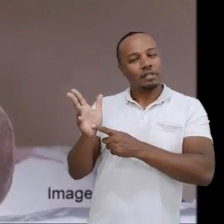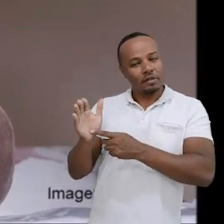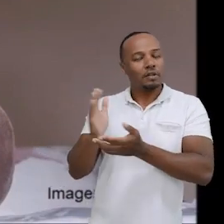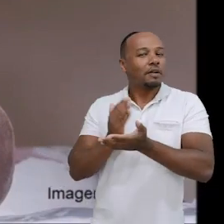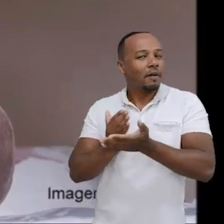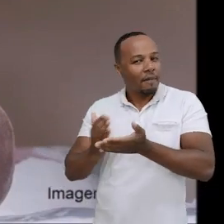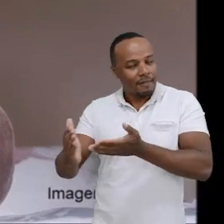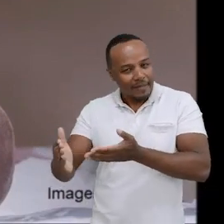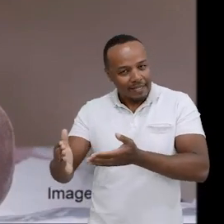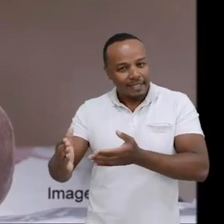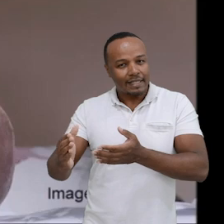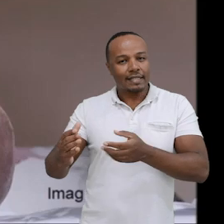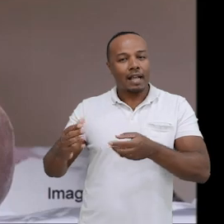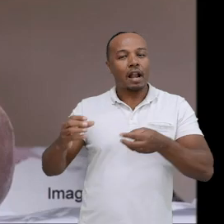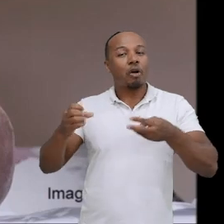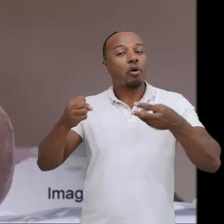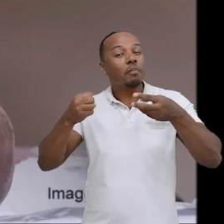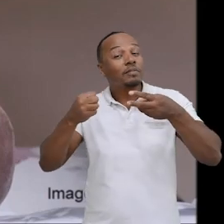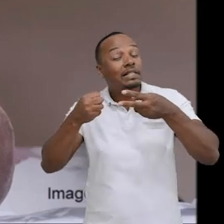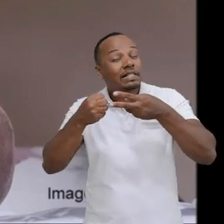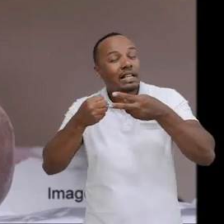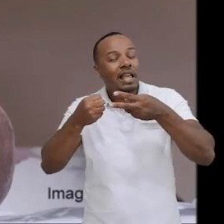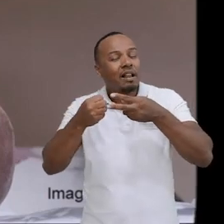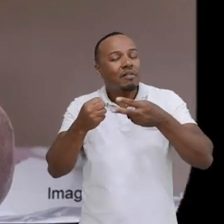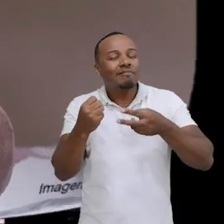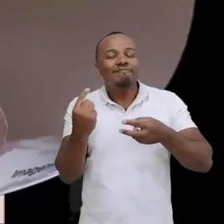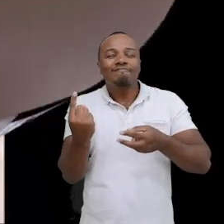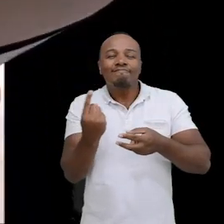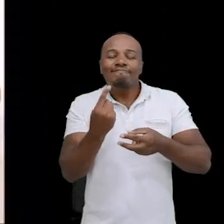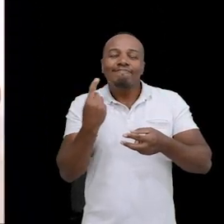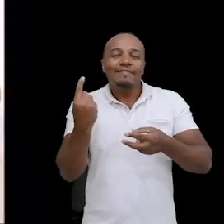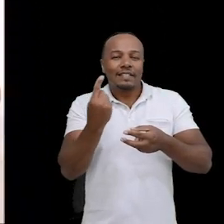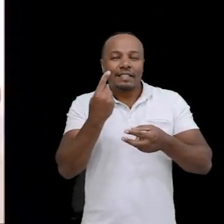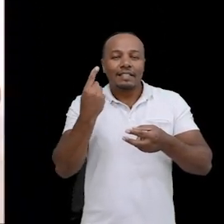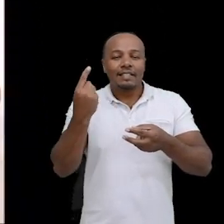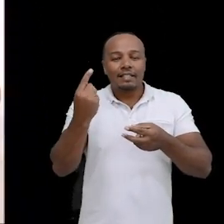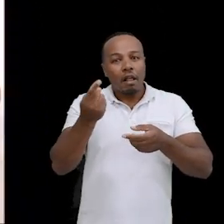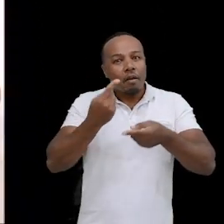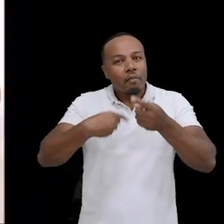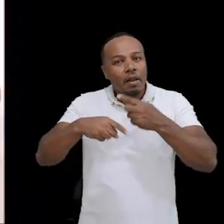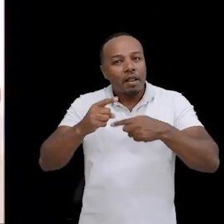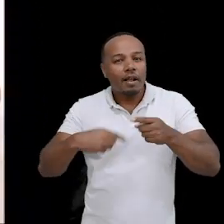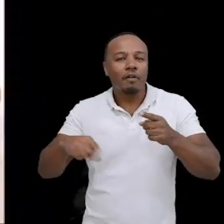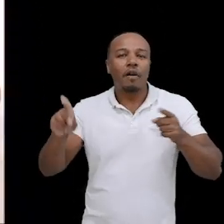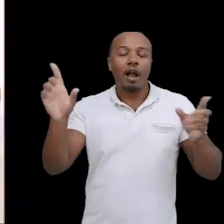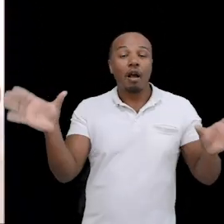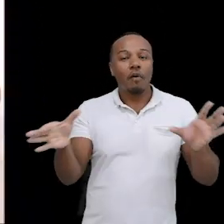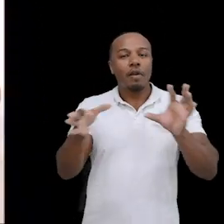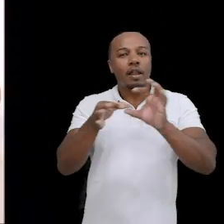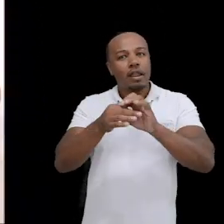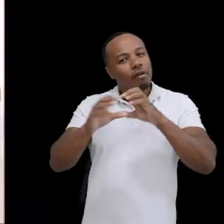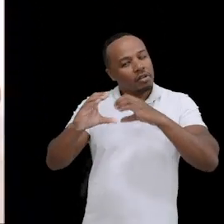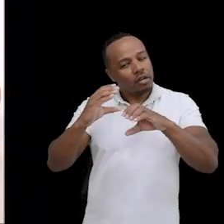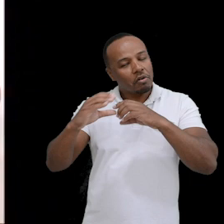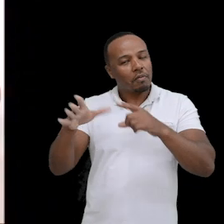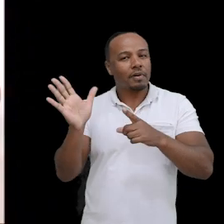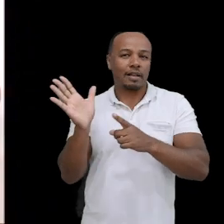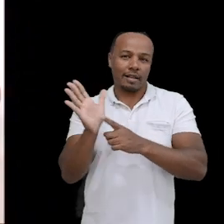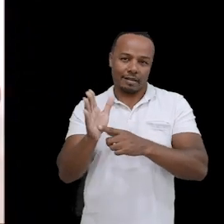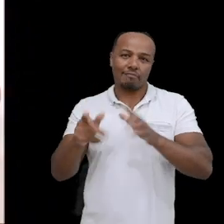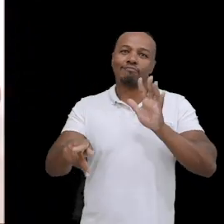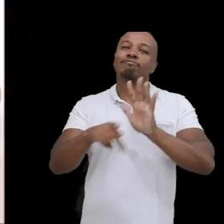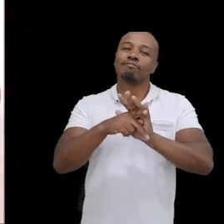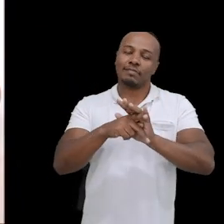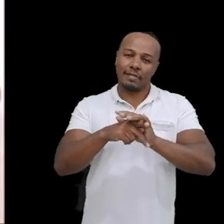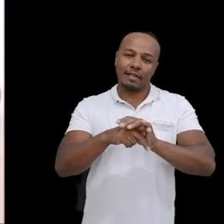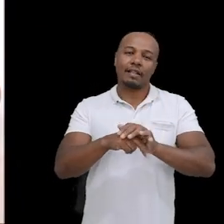esses neurônios que começaram como células individuais se especializaram com a união e a